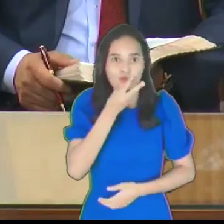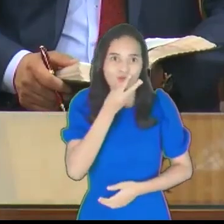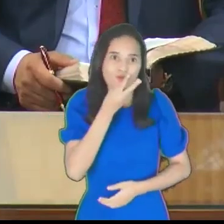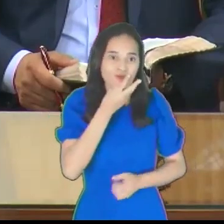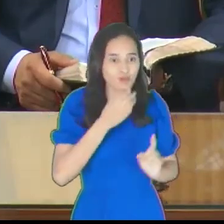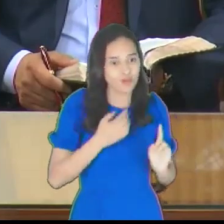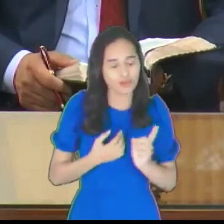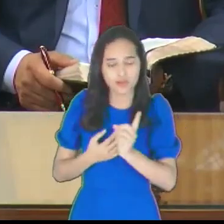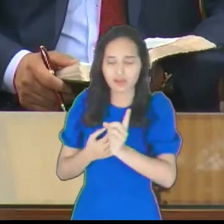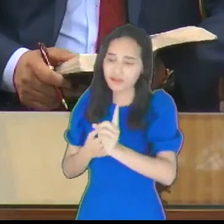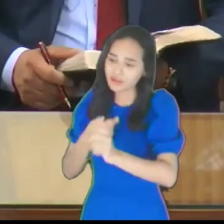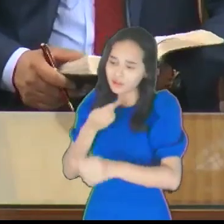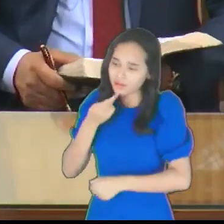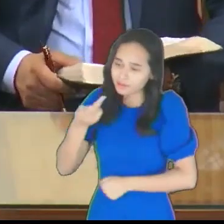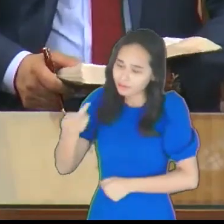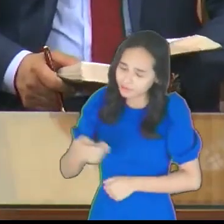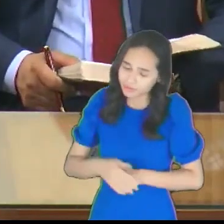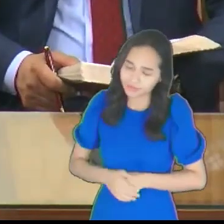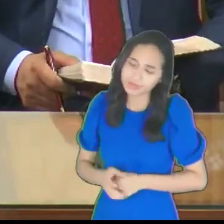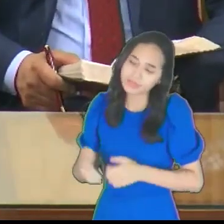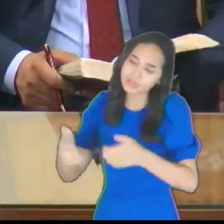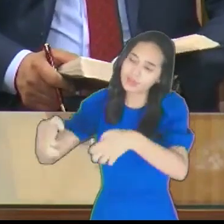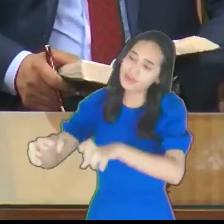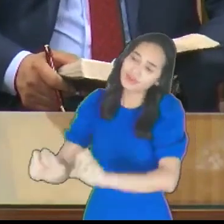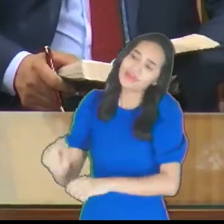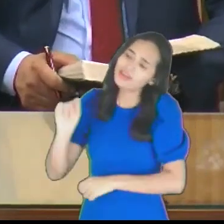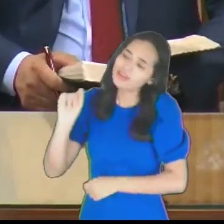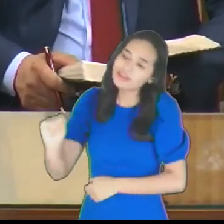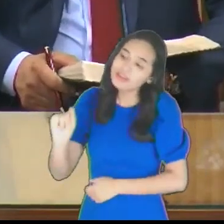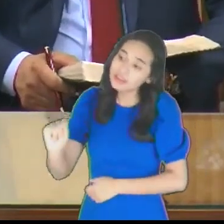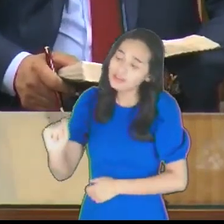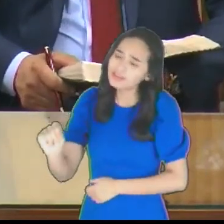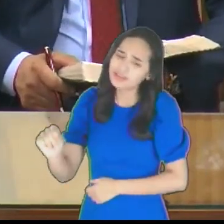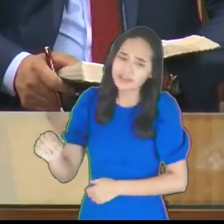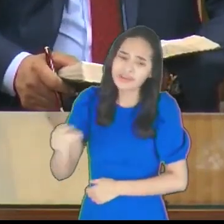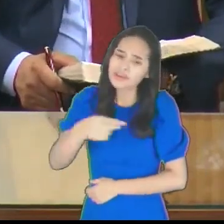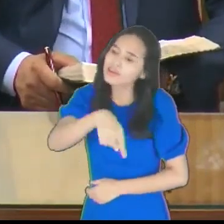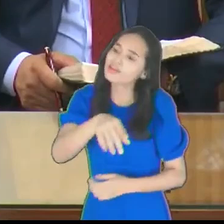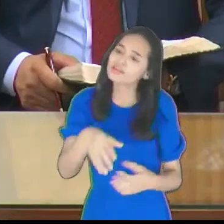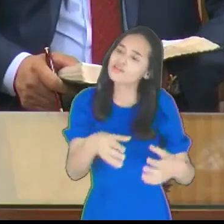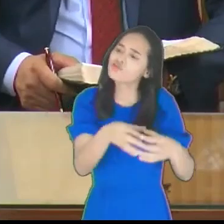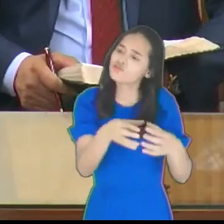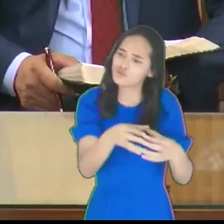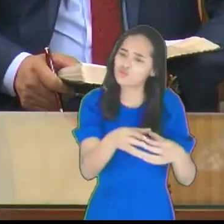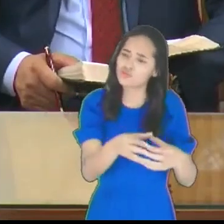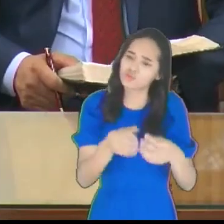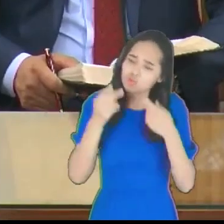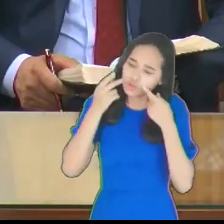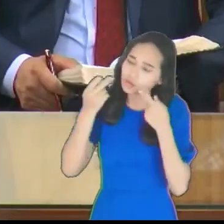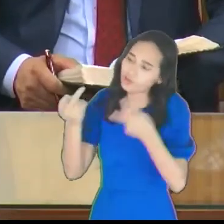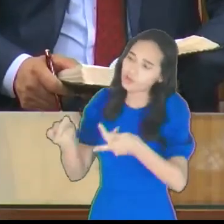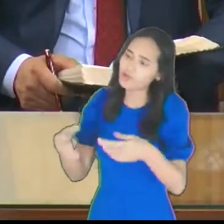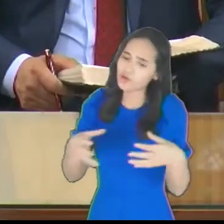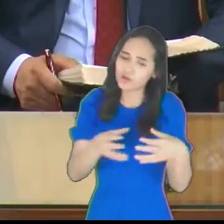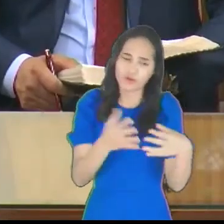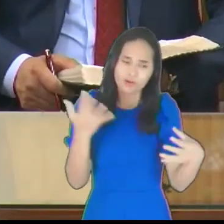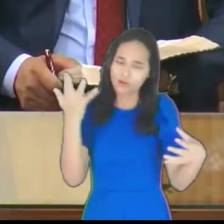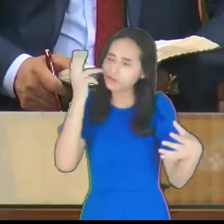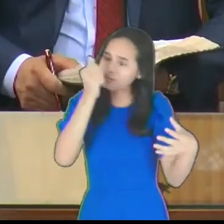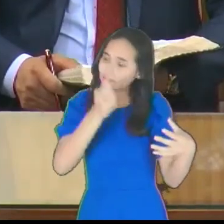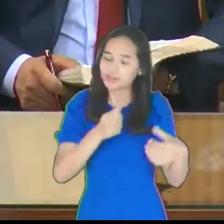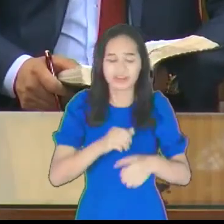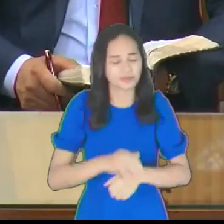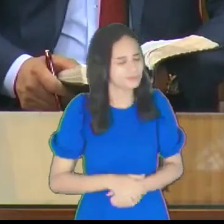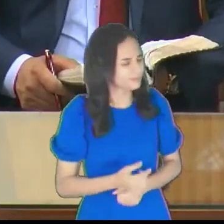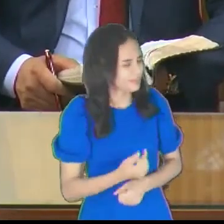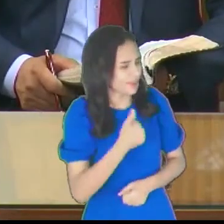disse: ô Ezequias, quem era aquele povo que veio, aquela caravana bonita? Ele disse: eu